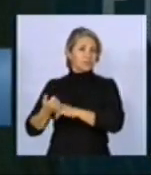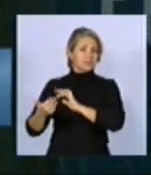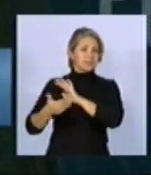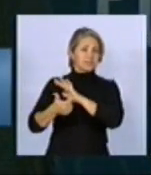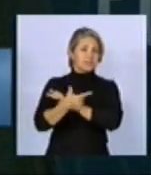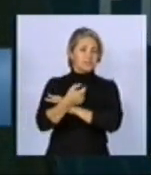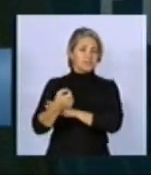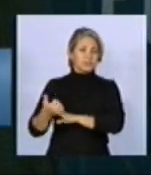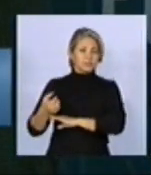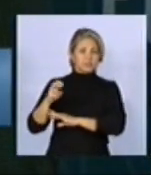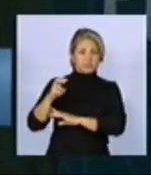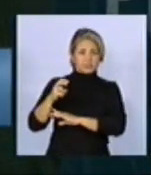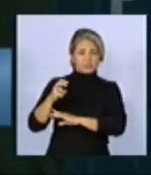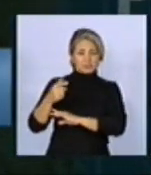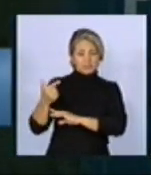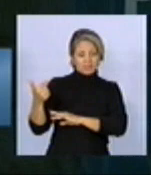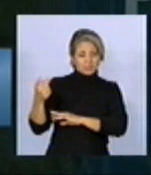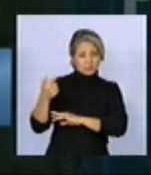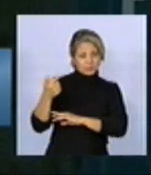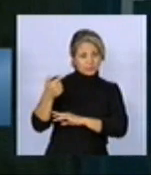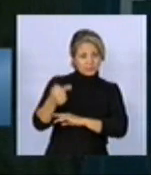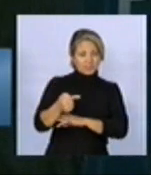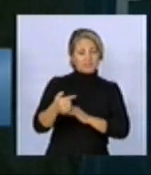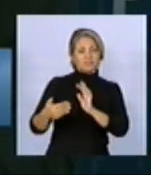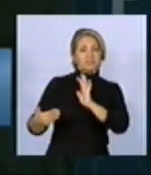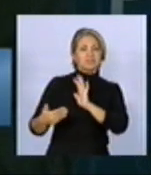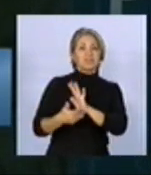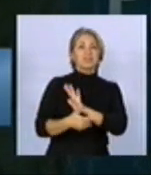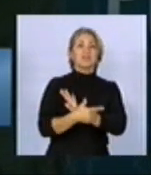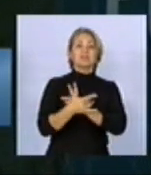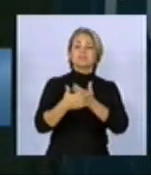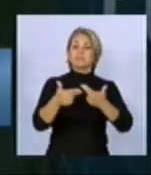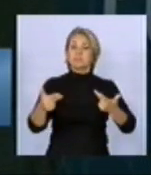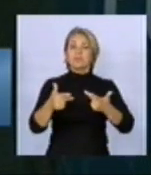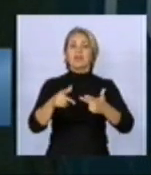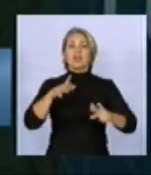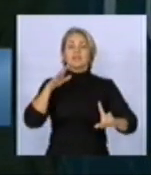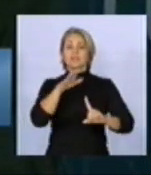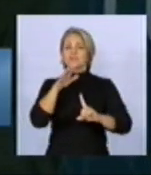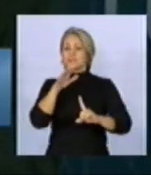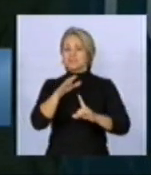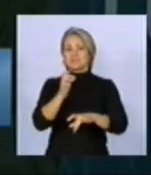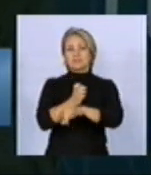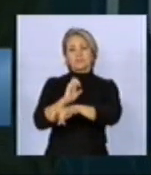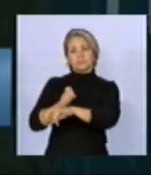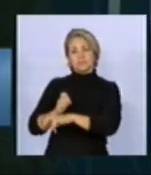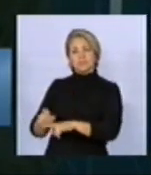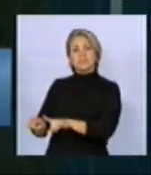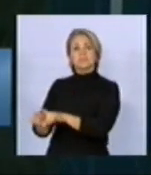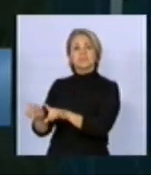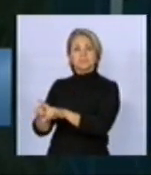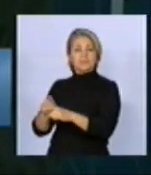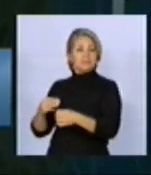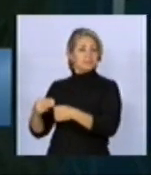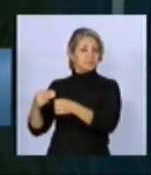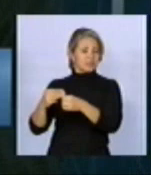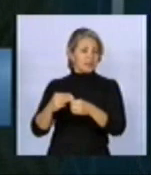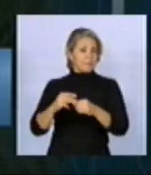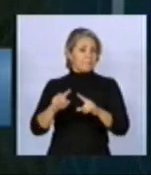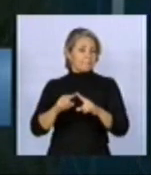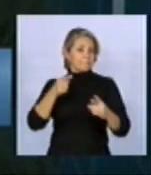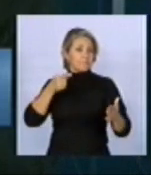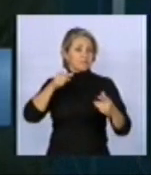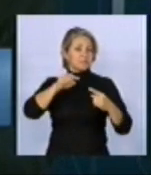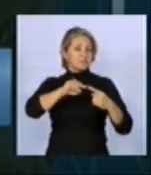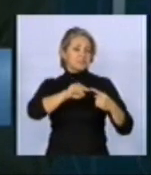95 né em alguma medida estão influenciando na na realidade do município e do Estado né mas é objetivamente a